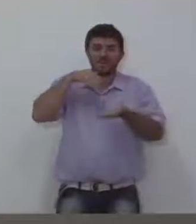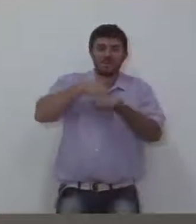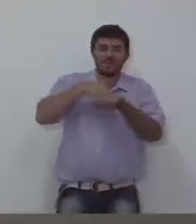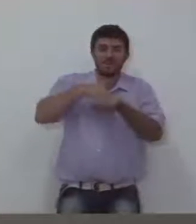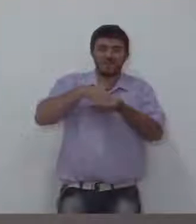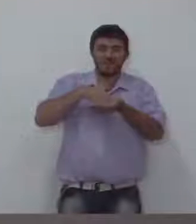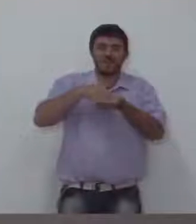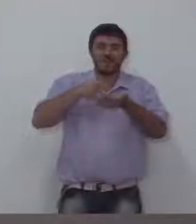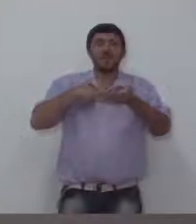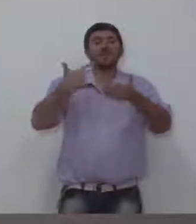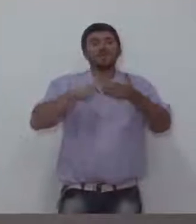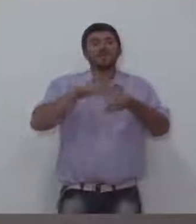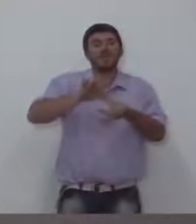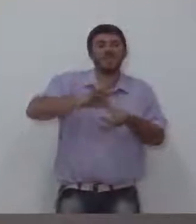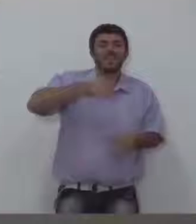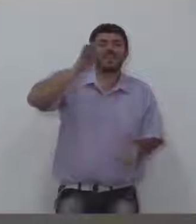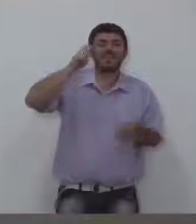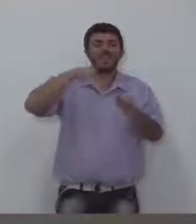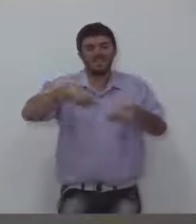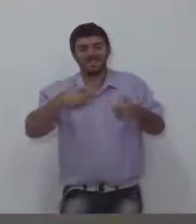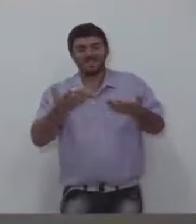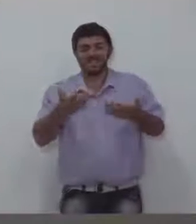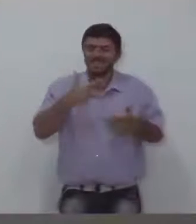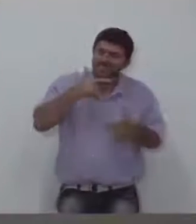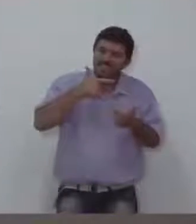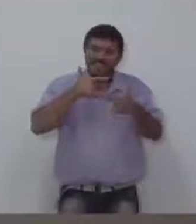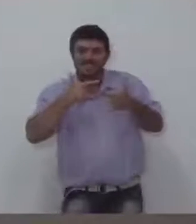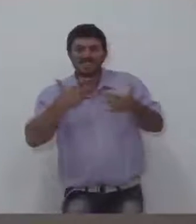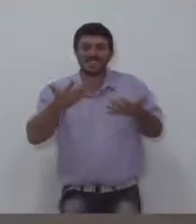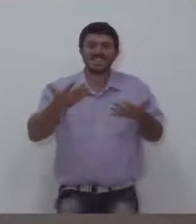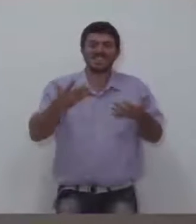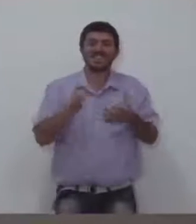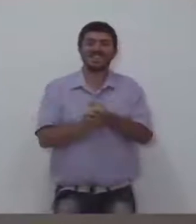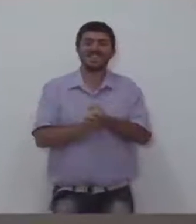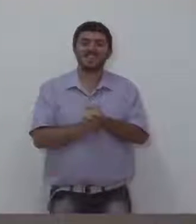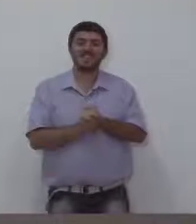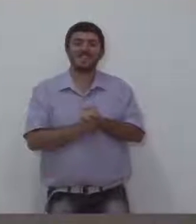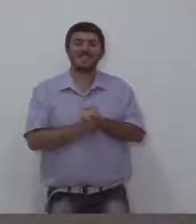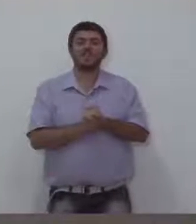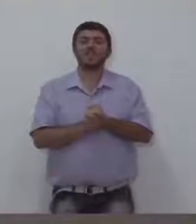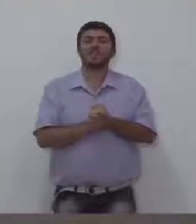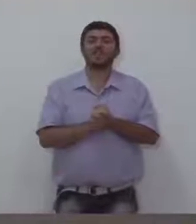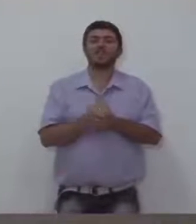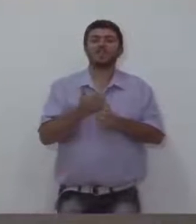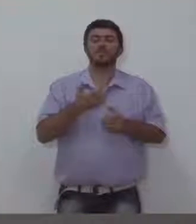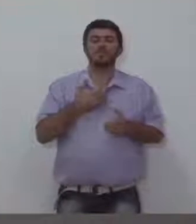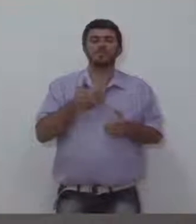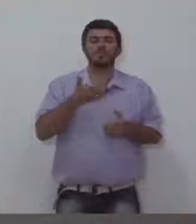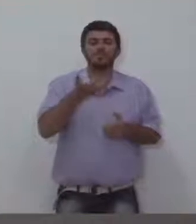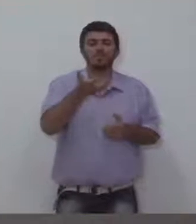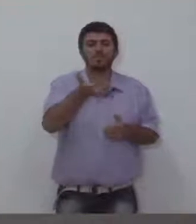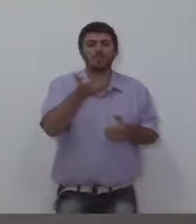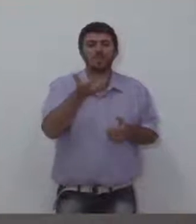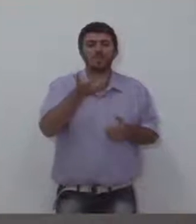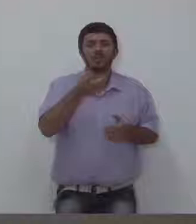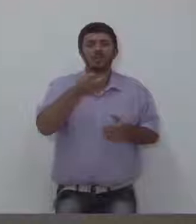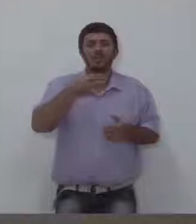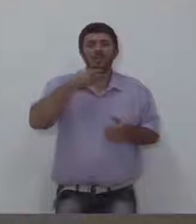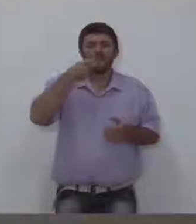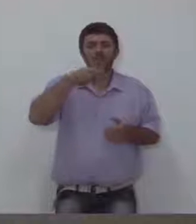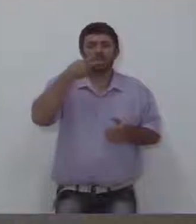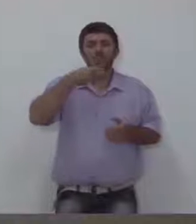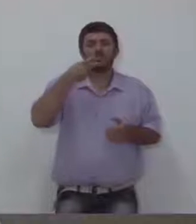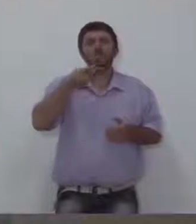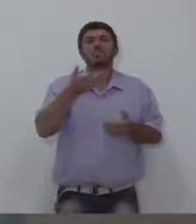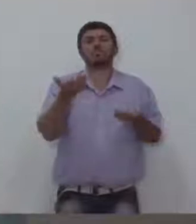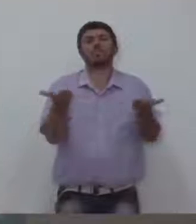falando da CPI da massa asfáltica, então um trabalho exaustivo, bem detalhado, eu agradeço, faço questão de